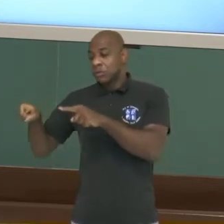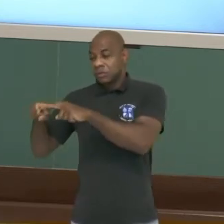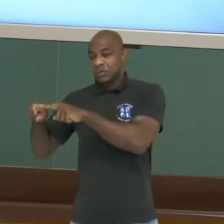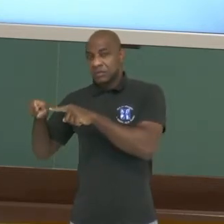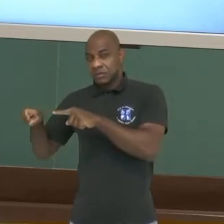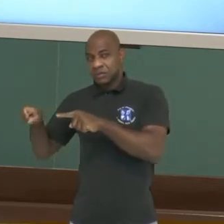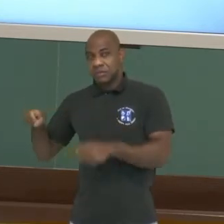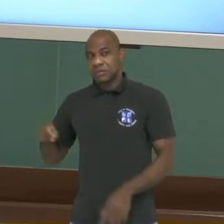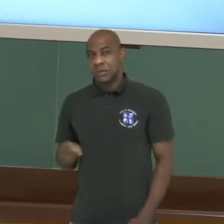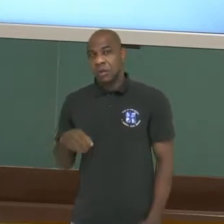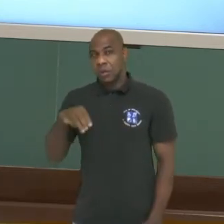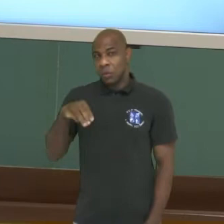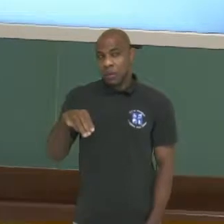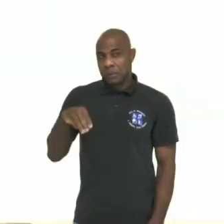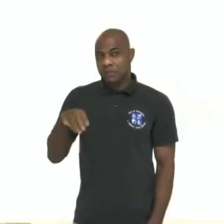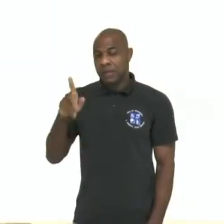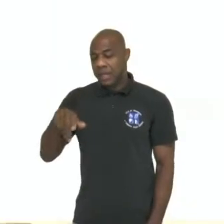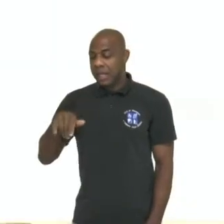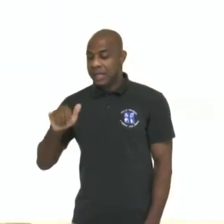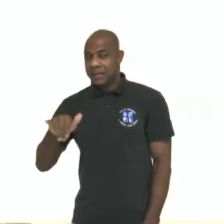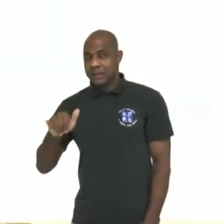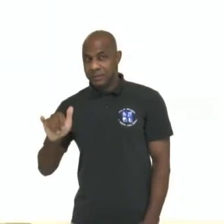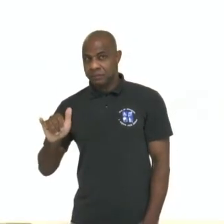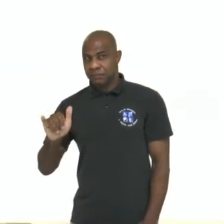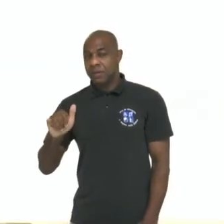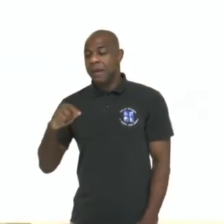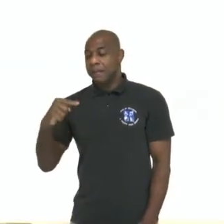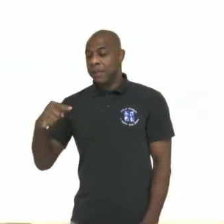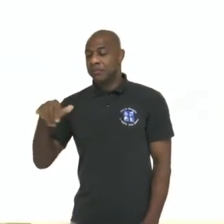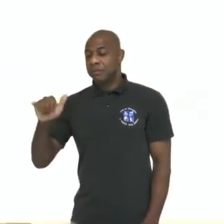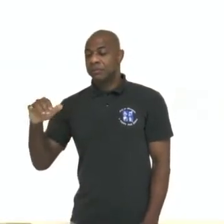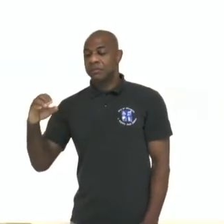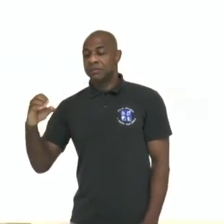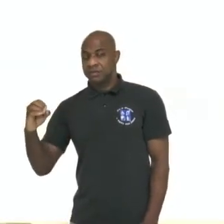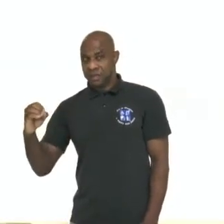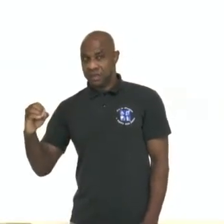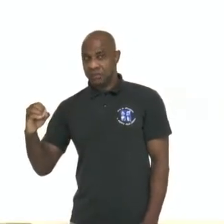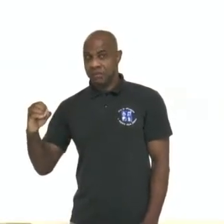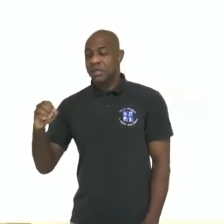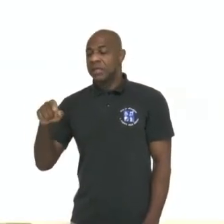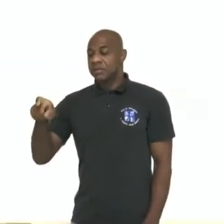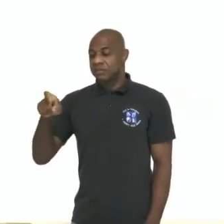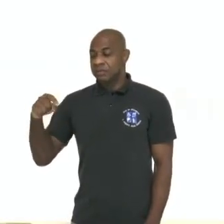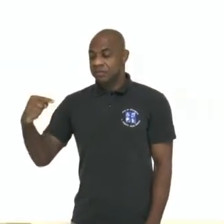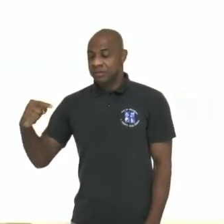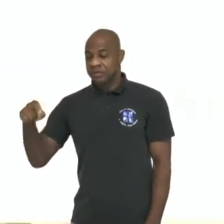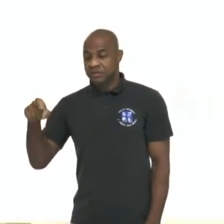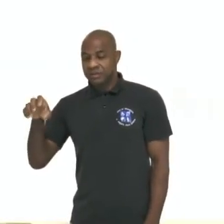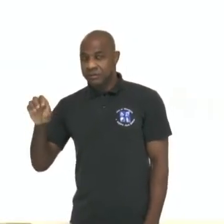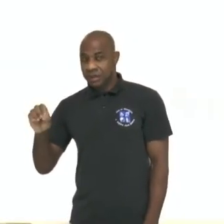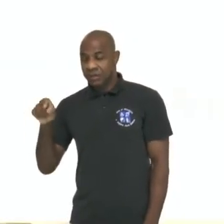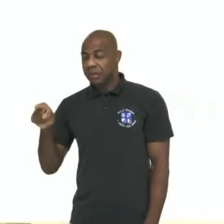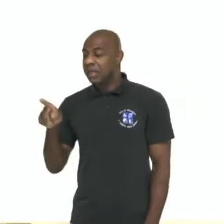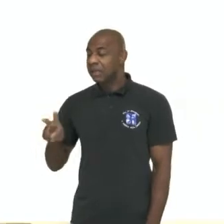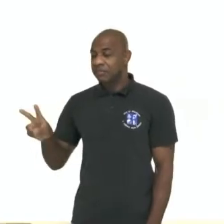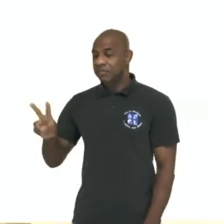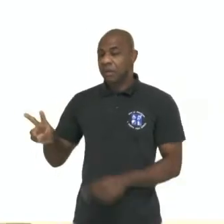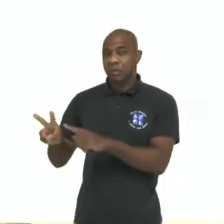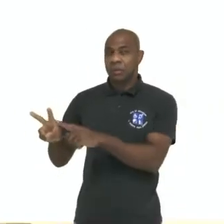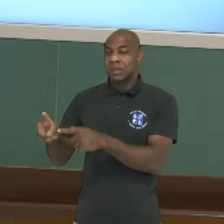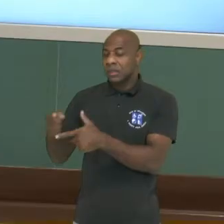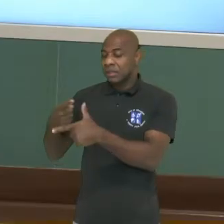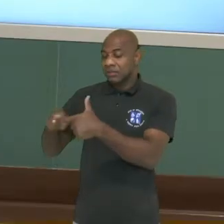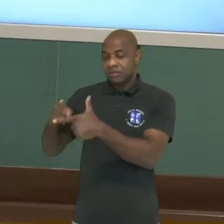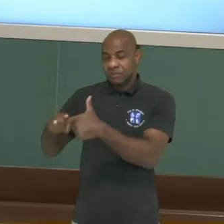m, portanto, vai ser y menos y0, x menos x0. Este valor está dividindo,